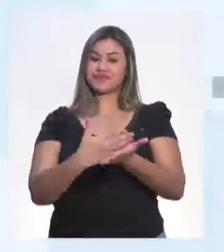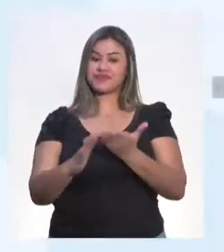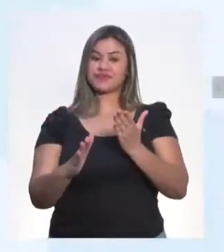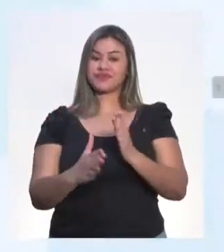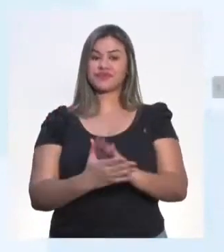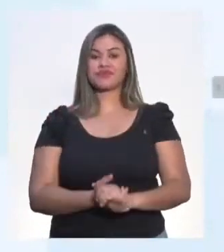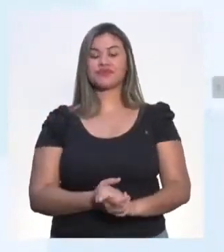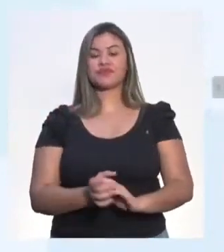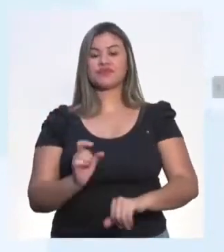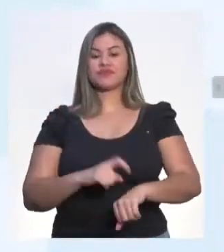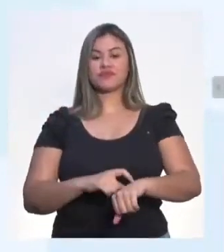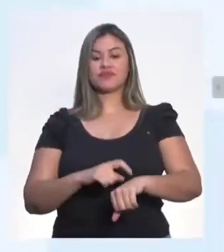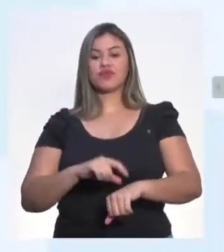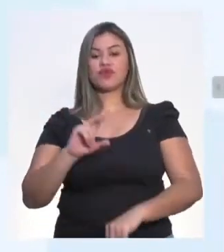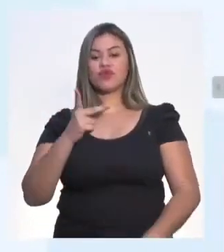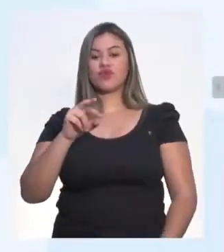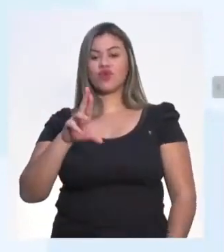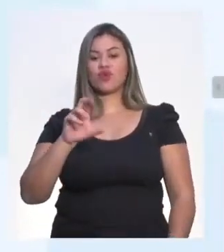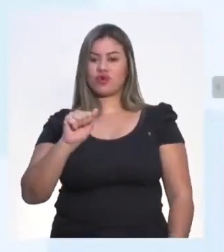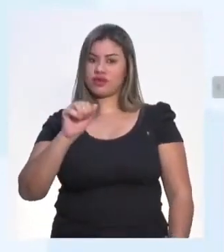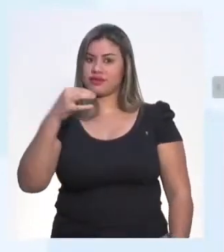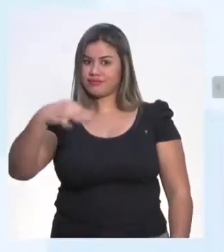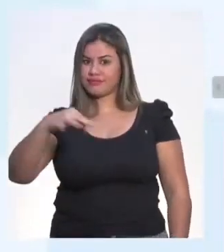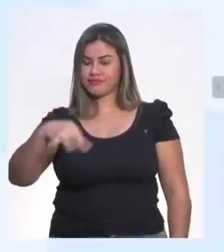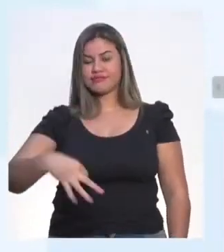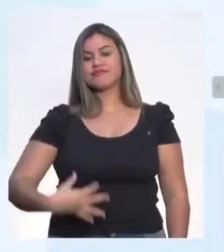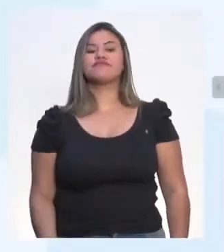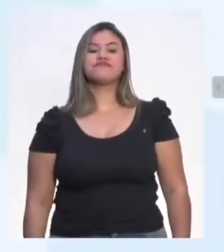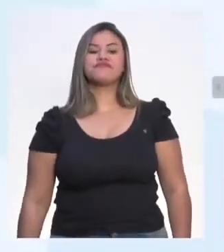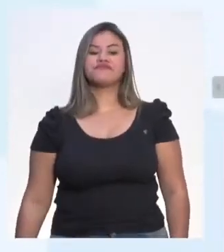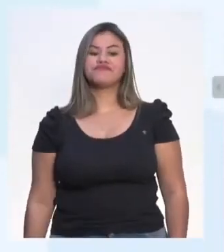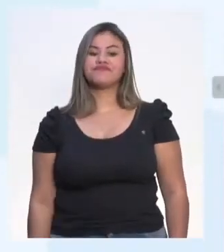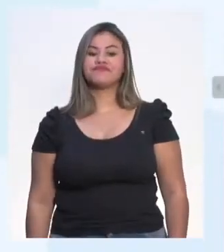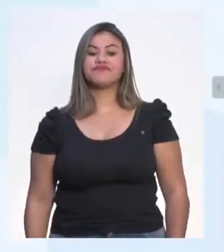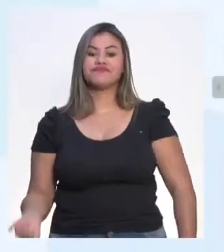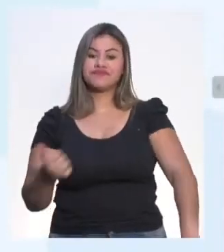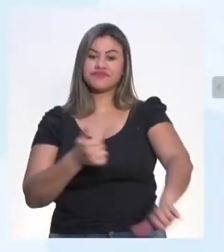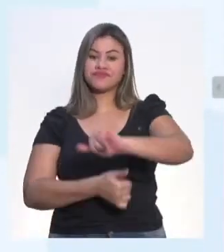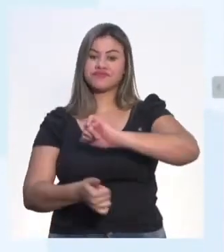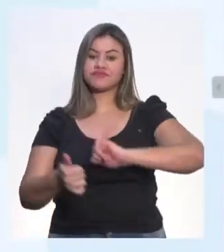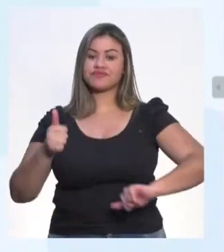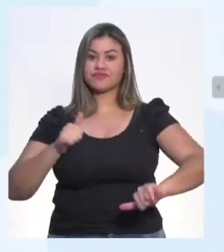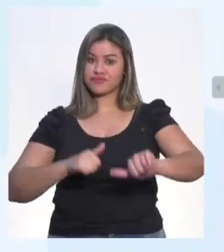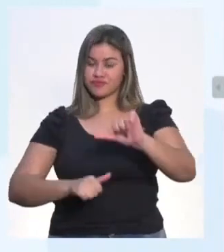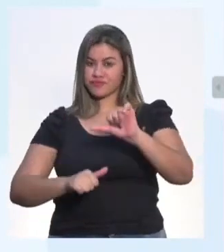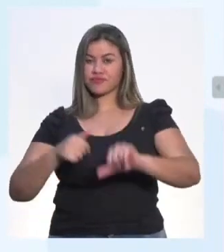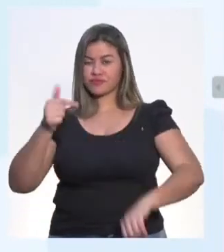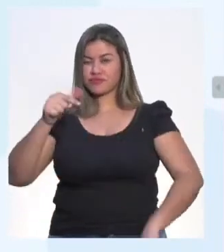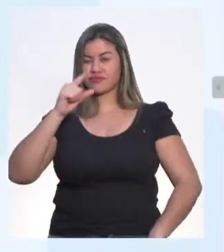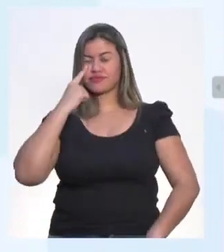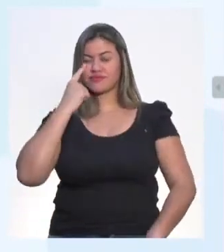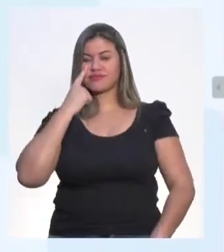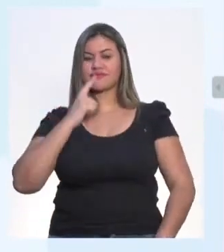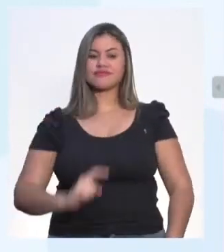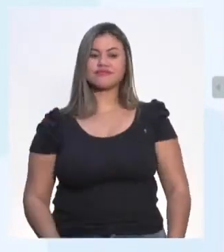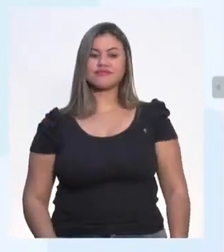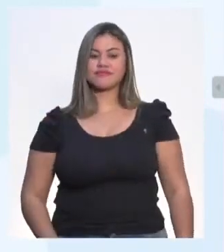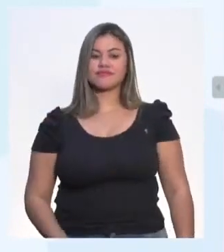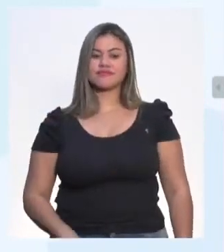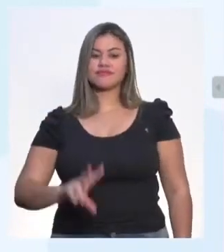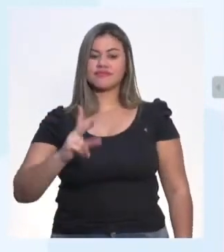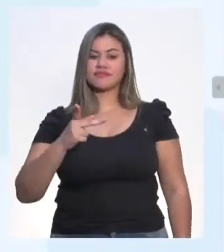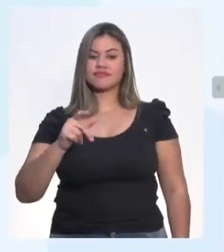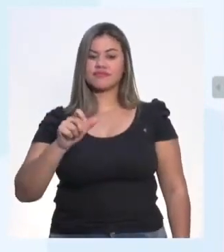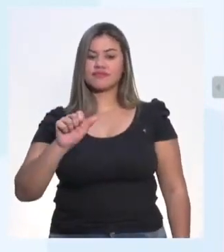palavra hora. Muito bem. Vou trocar o R com o A. Então,